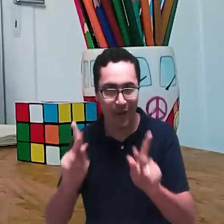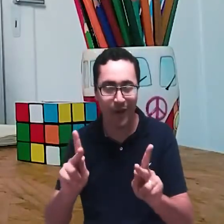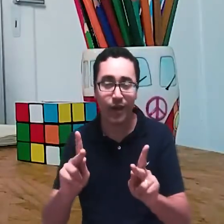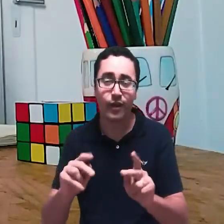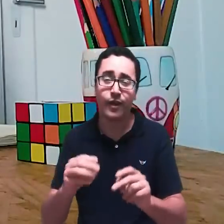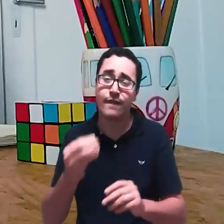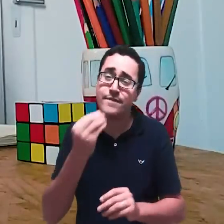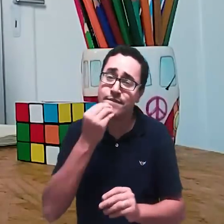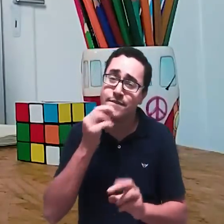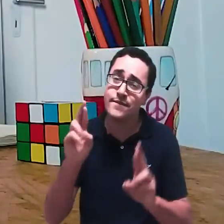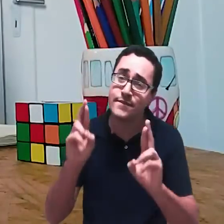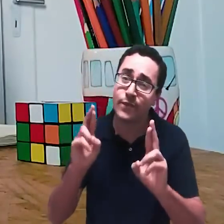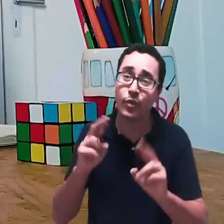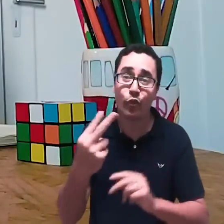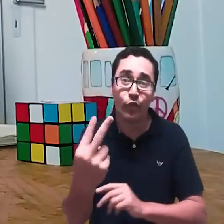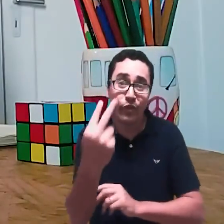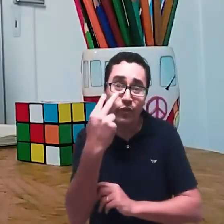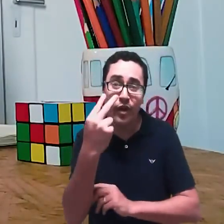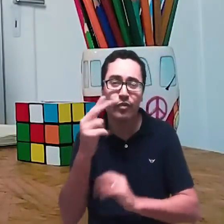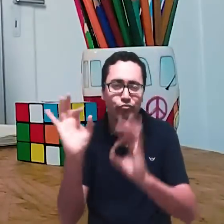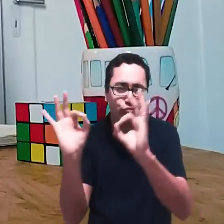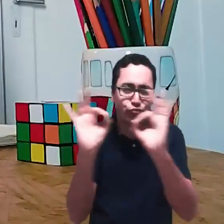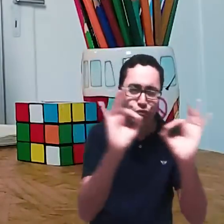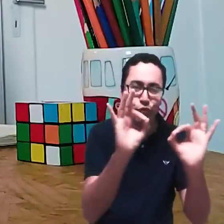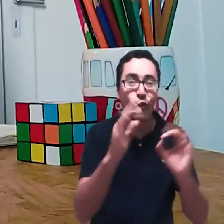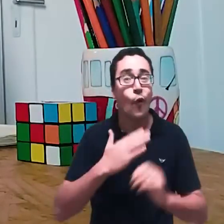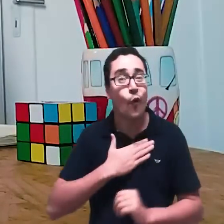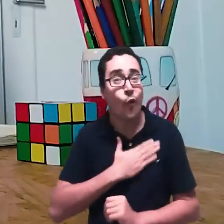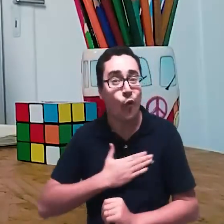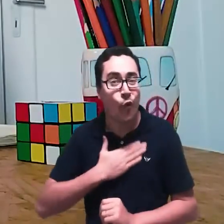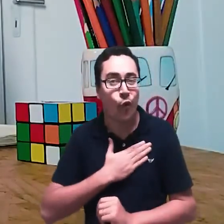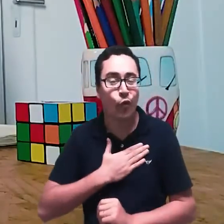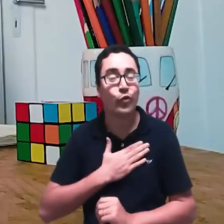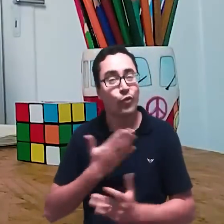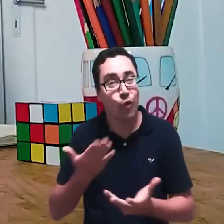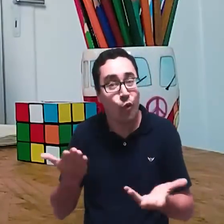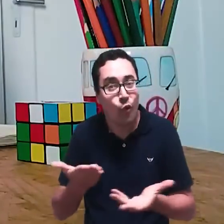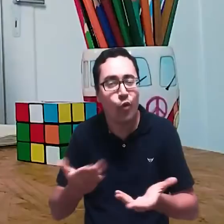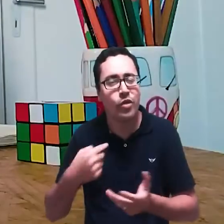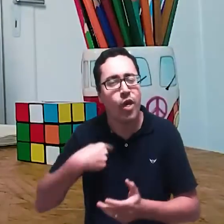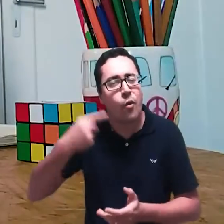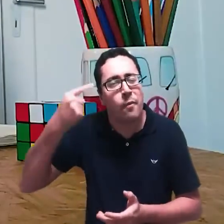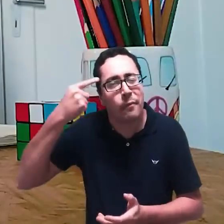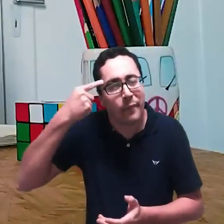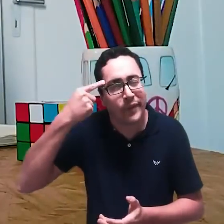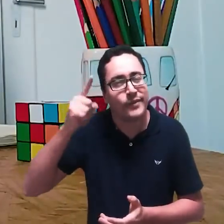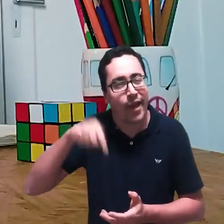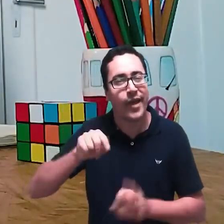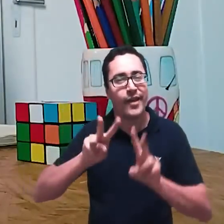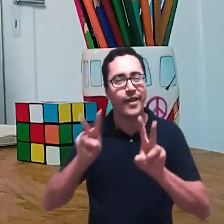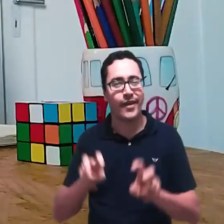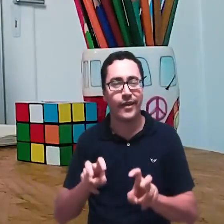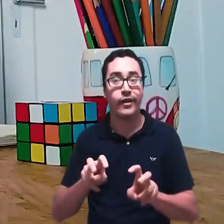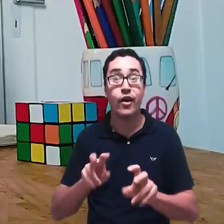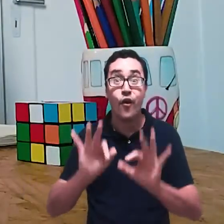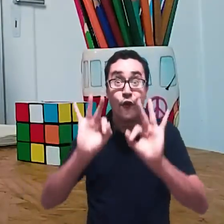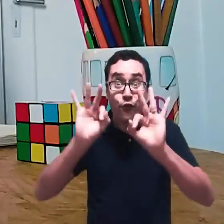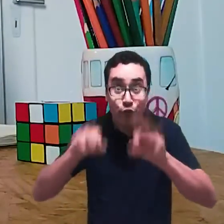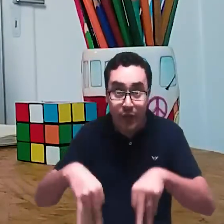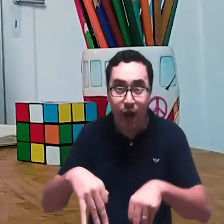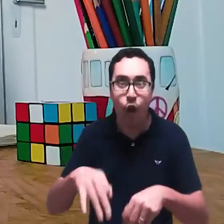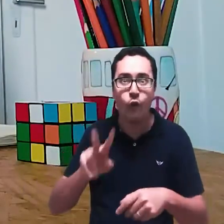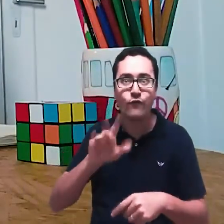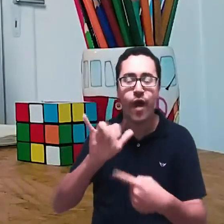primeiro vídeo, foi isso que eu pensei. E eu ainda deixei um presentinho para vocês no final do vídeo. Vai aparecer